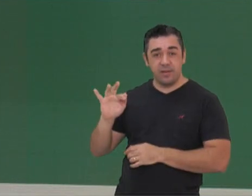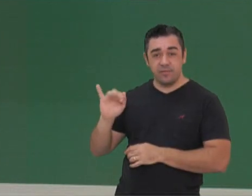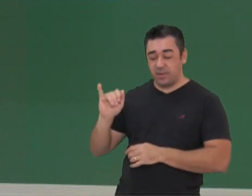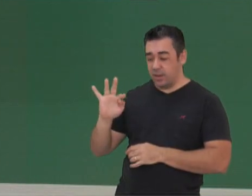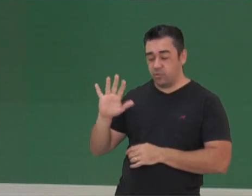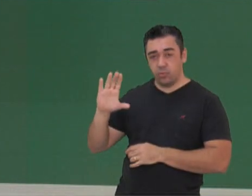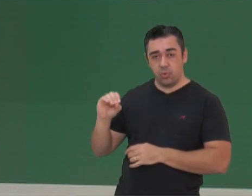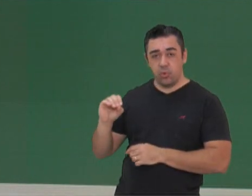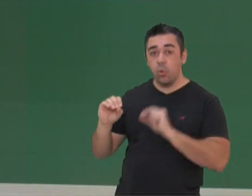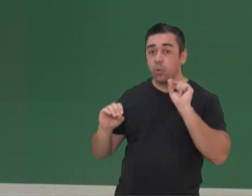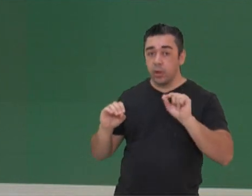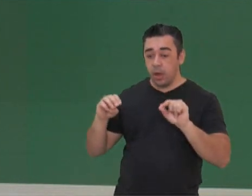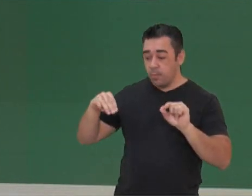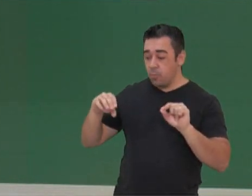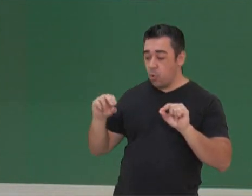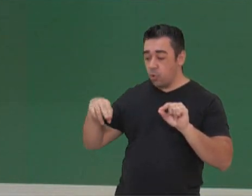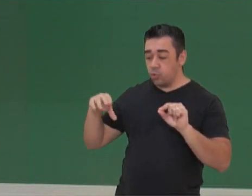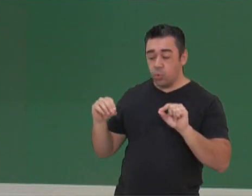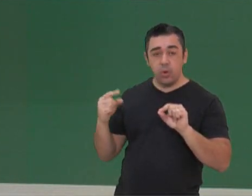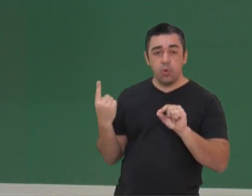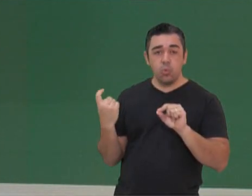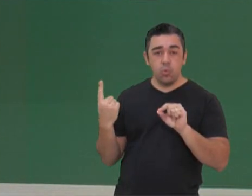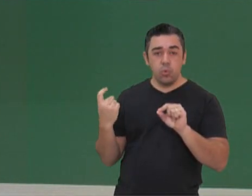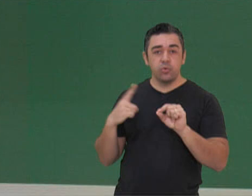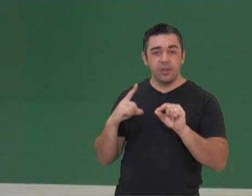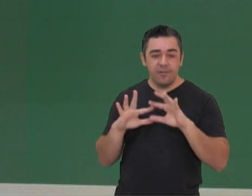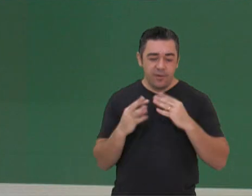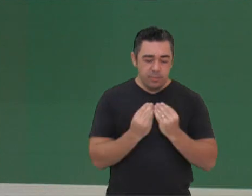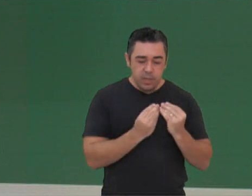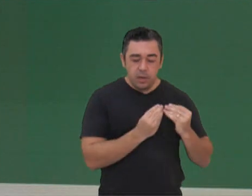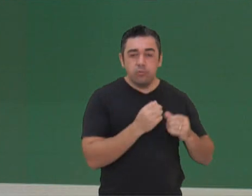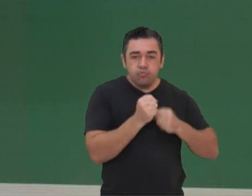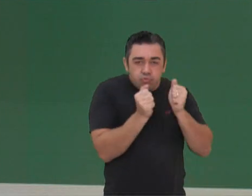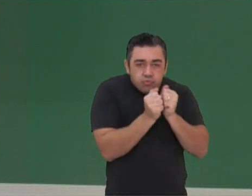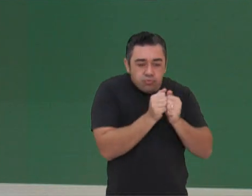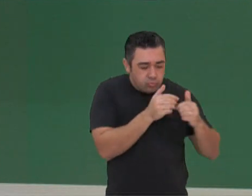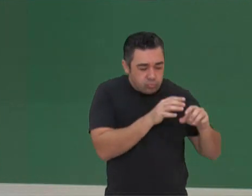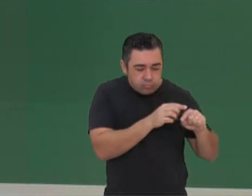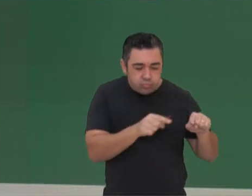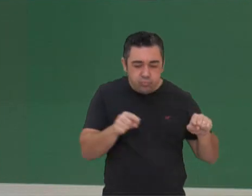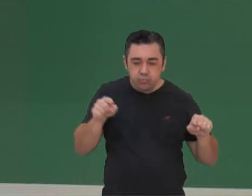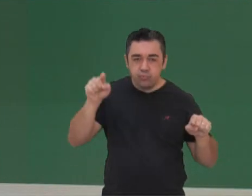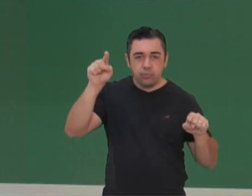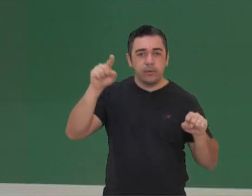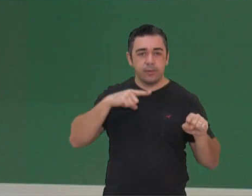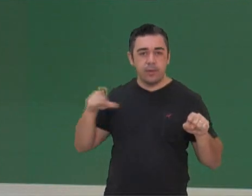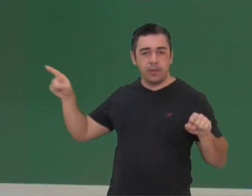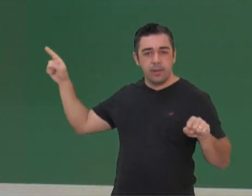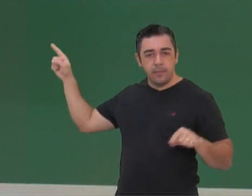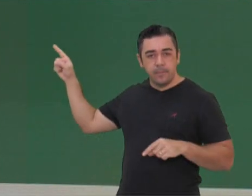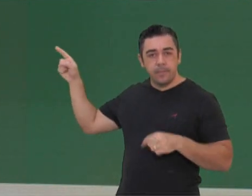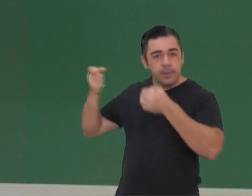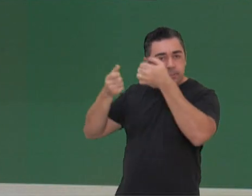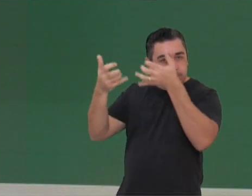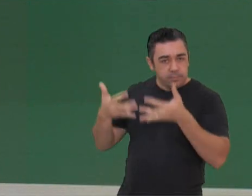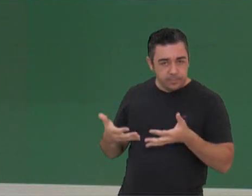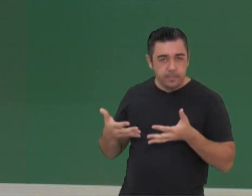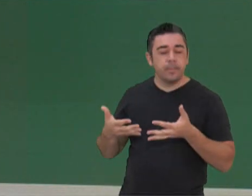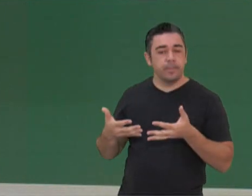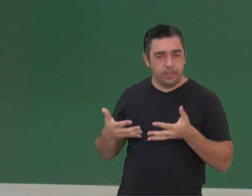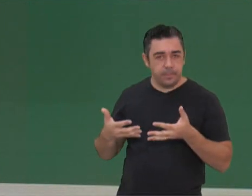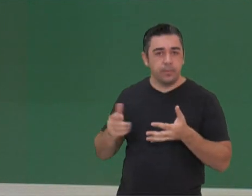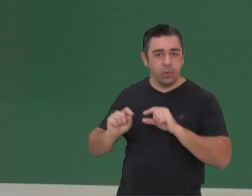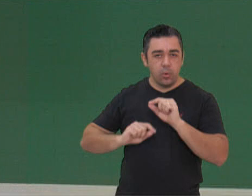Então, o monofilético tem que estar o ancestral e todos os descendentes dele dentro do clado. Né? O clado, então, é isso, do